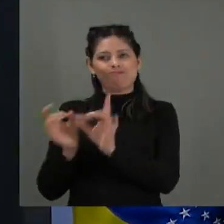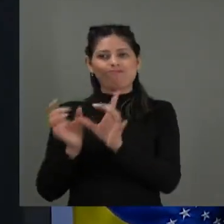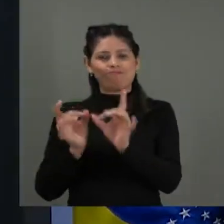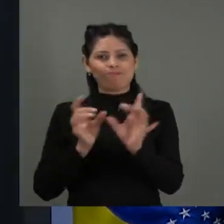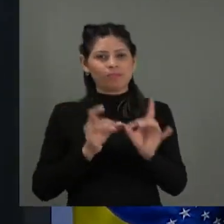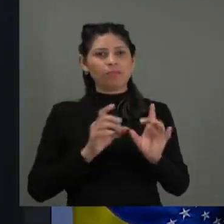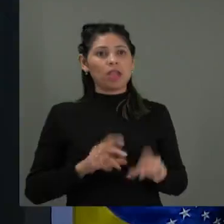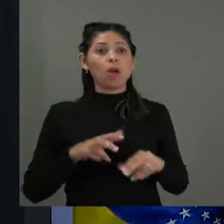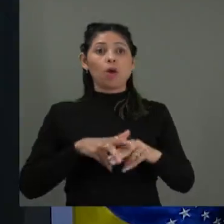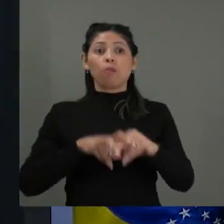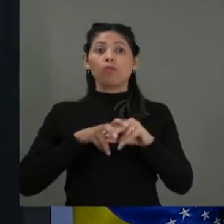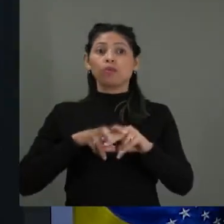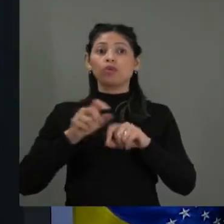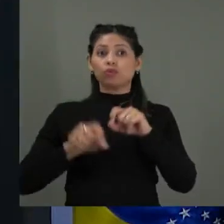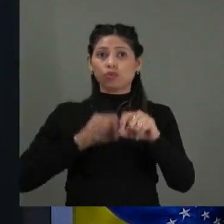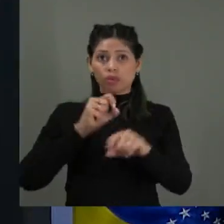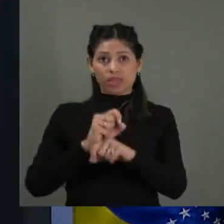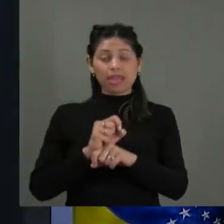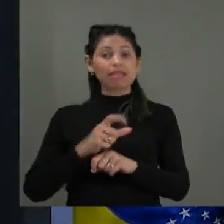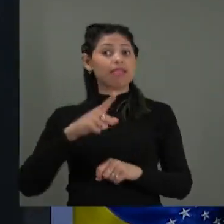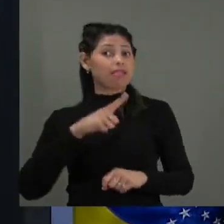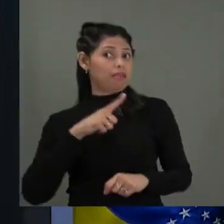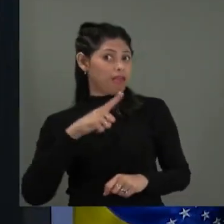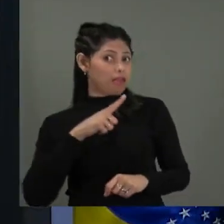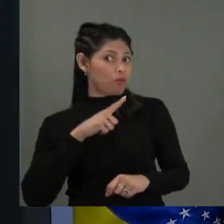para a chacina com corpos